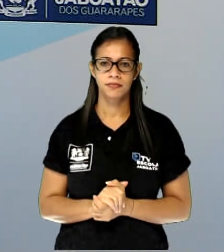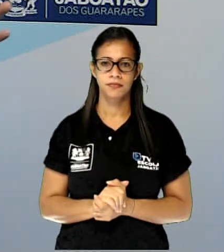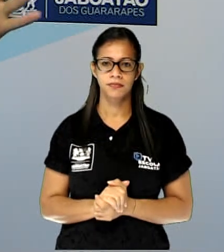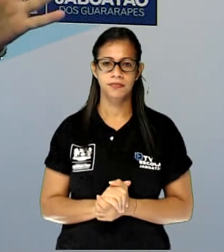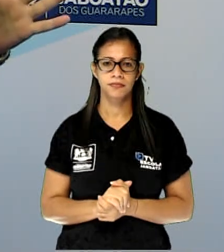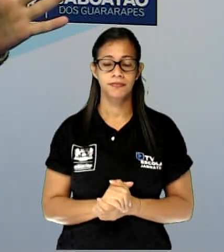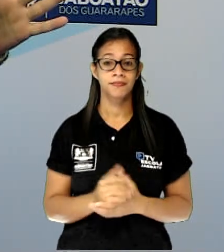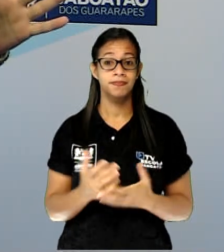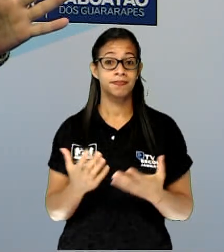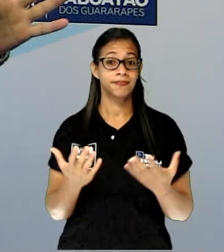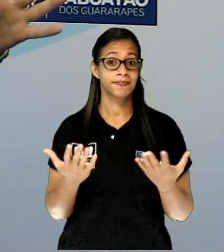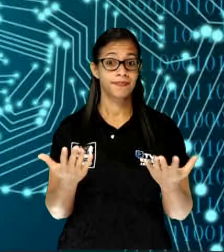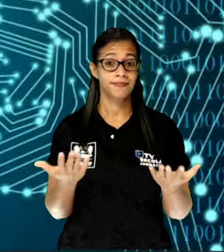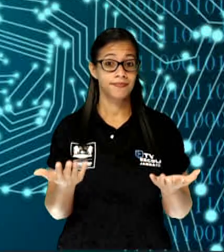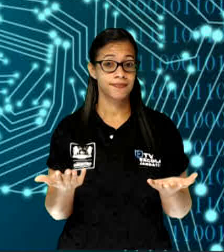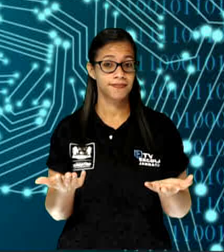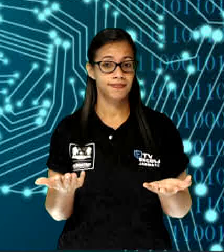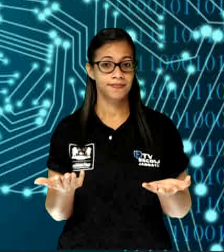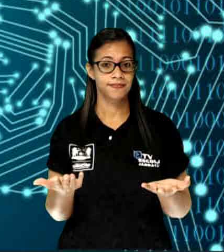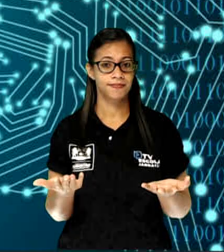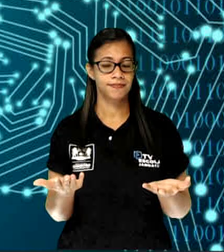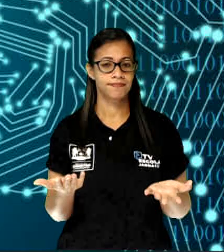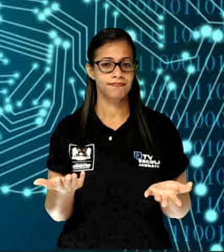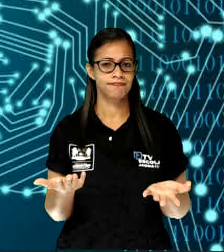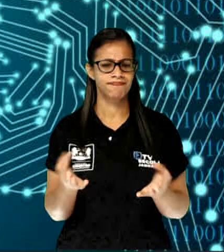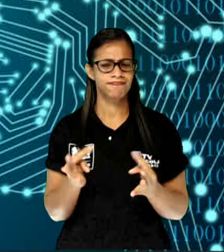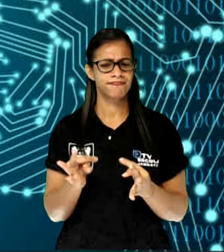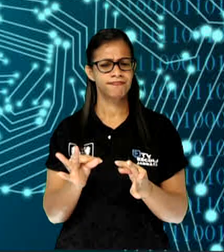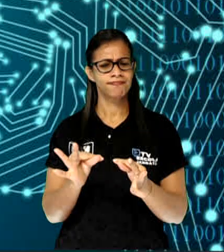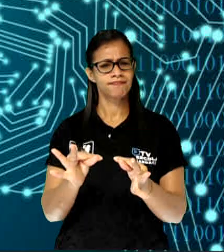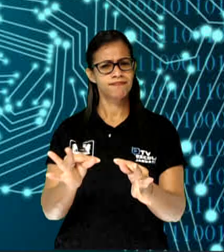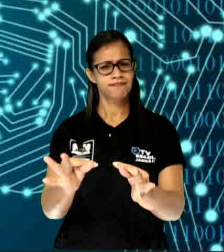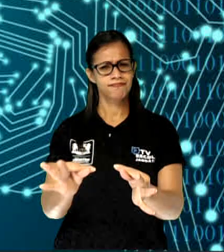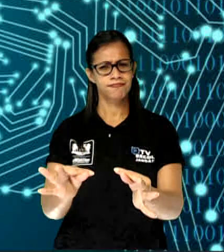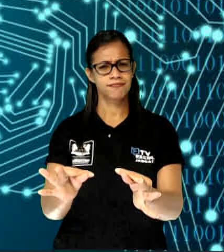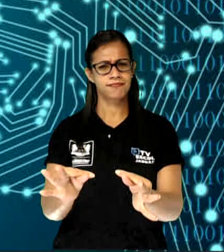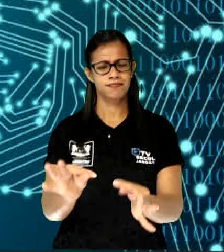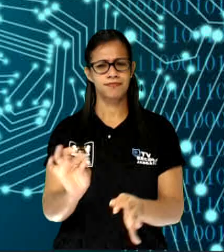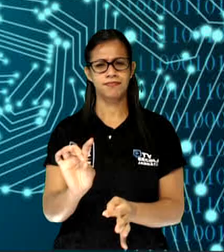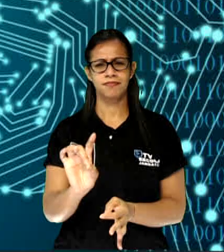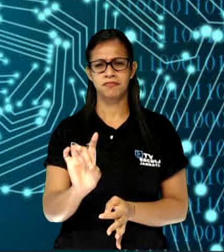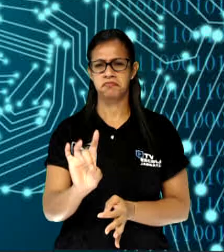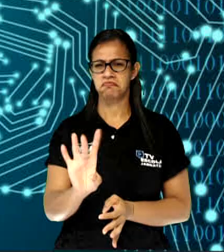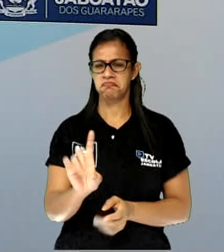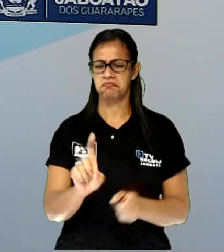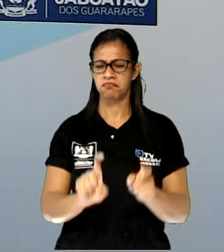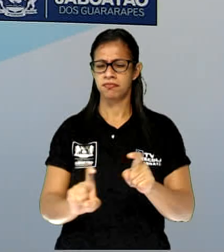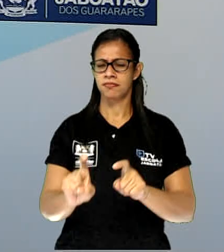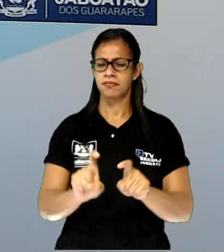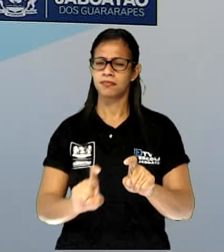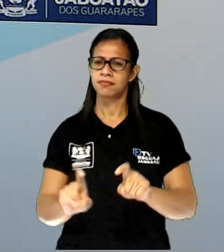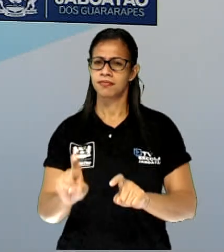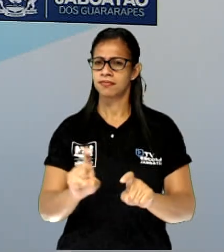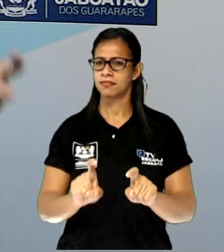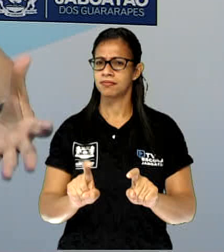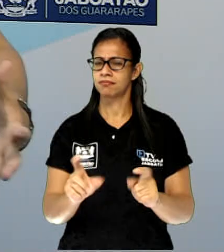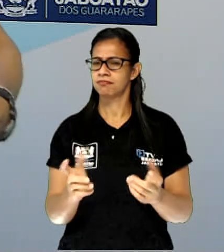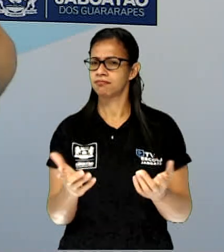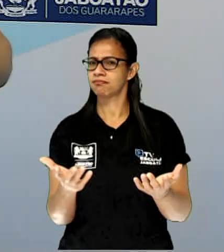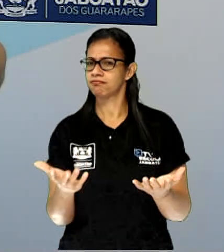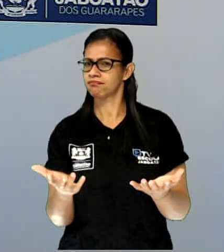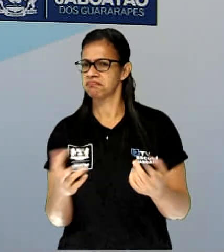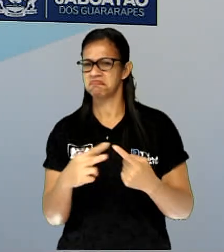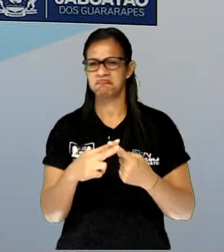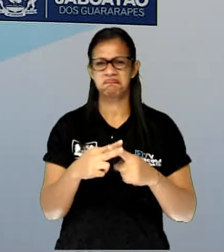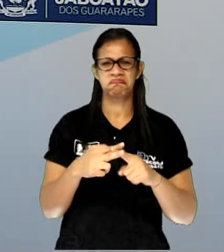Aí assim, né? Será que tecnologia é só essa coisa de computador, de